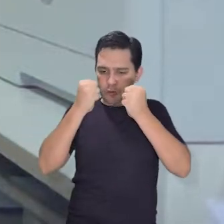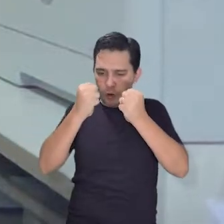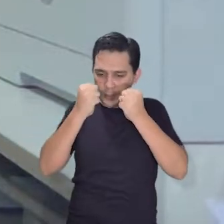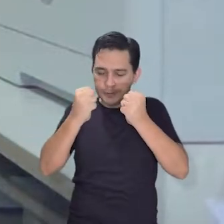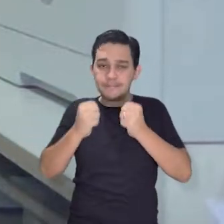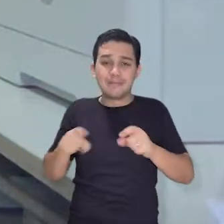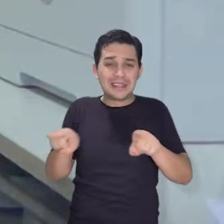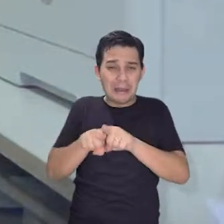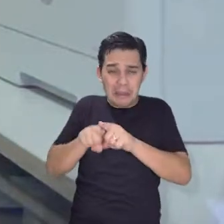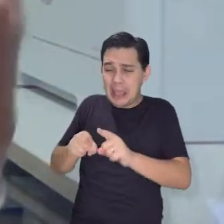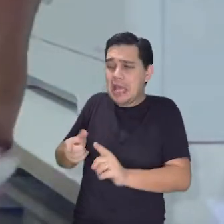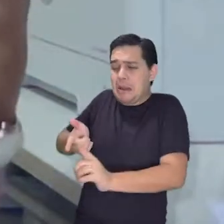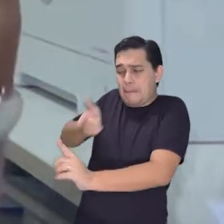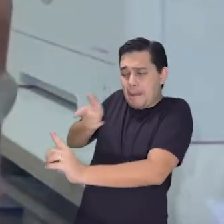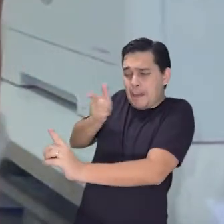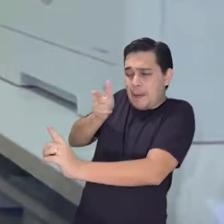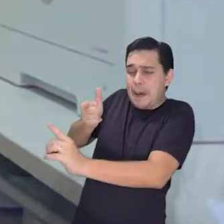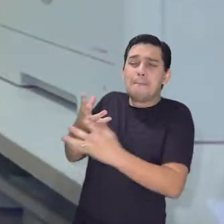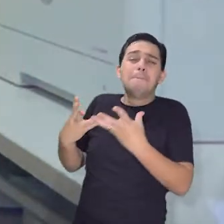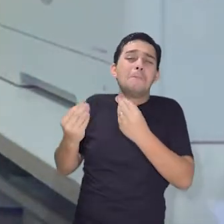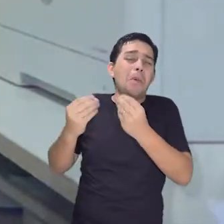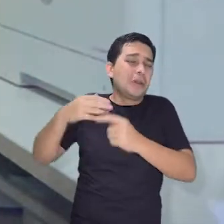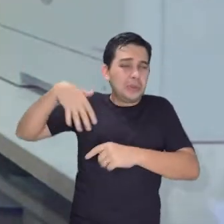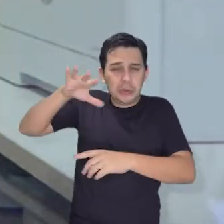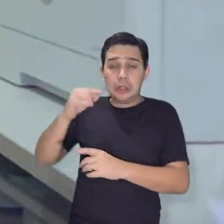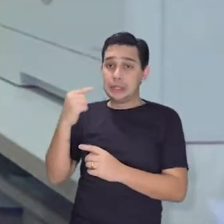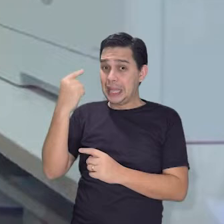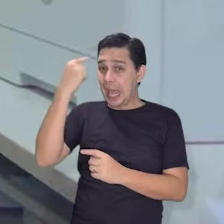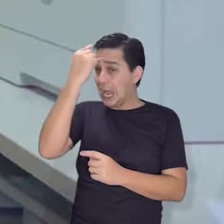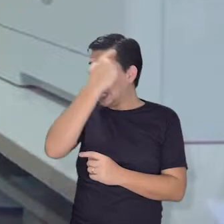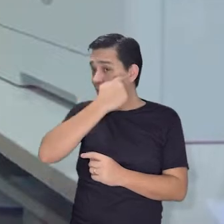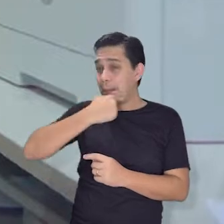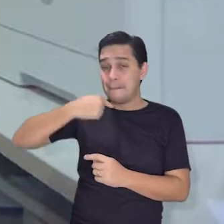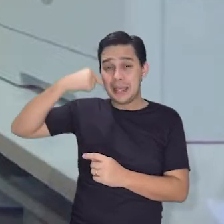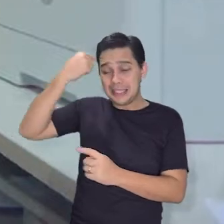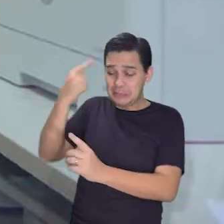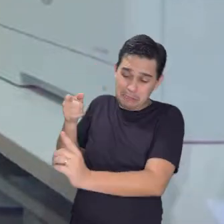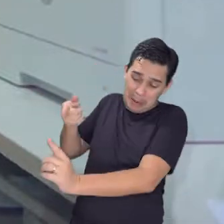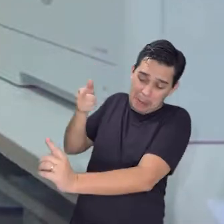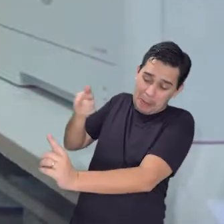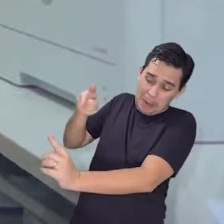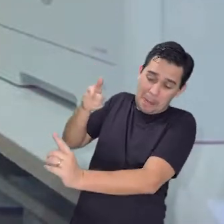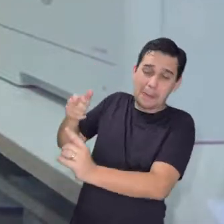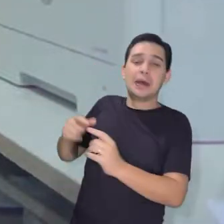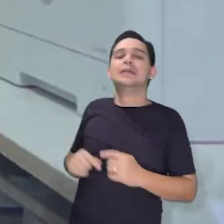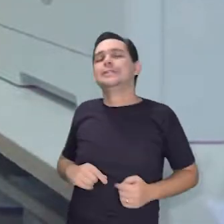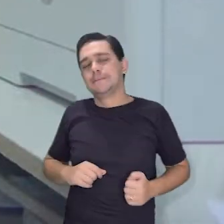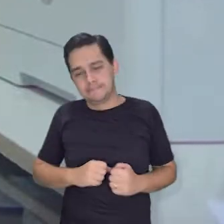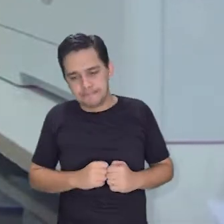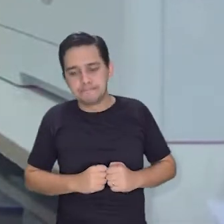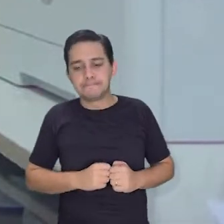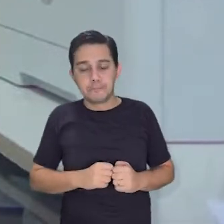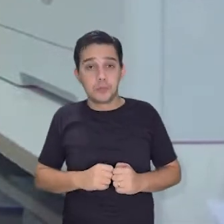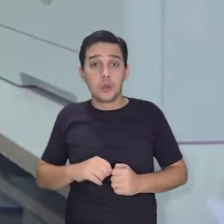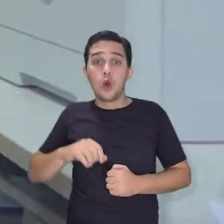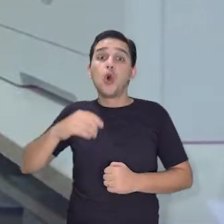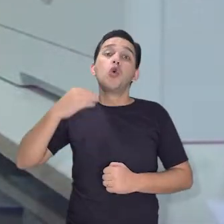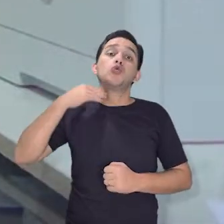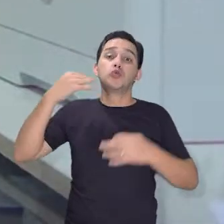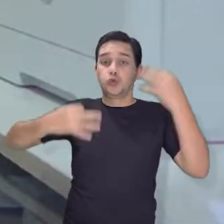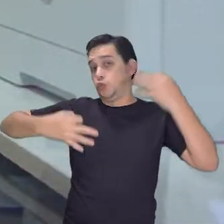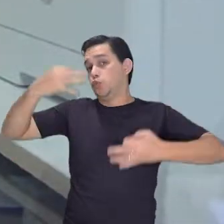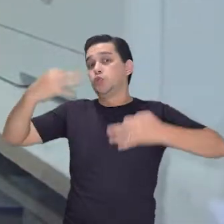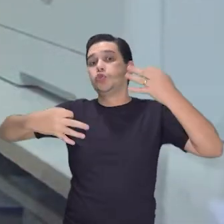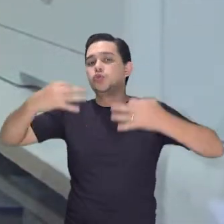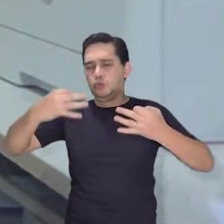foi atingida, especialmente na região da cabeça. Na aplicação da pena, o juiz-presidente do 4º